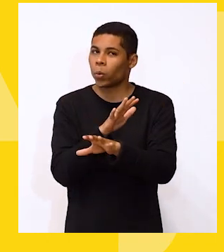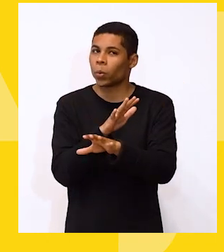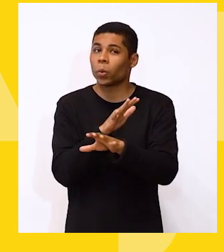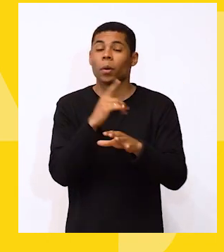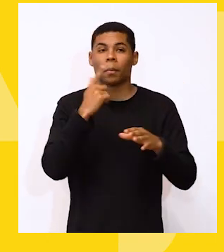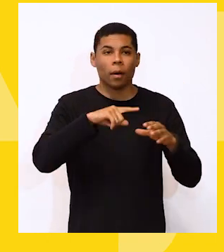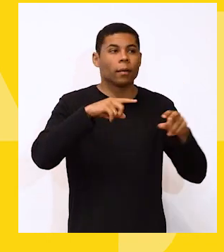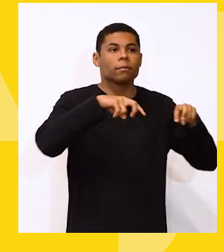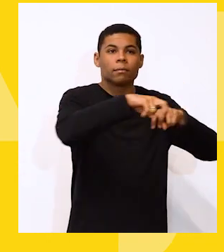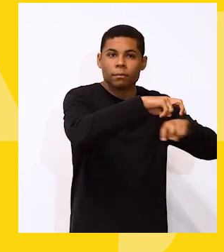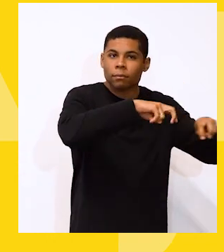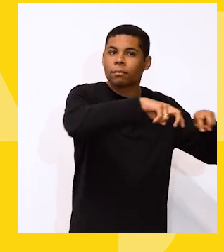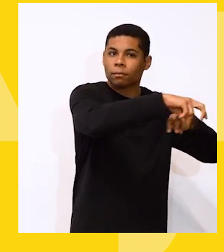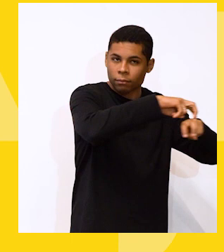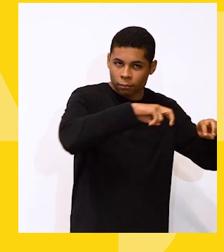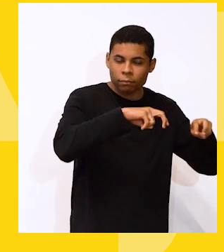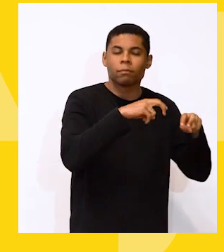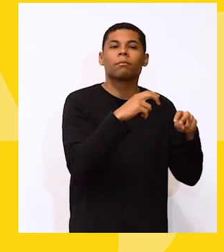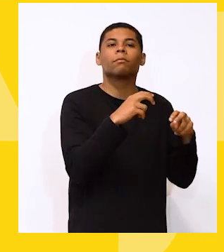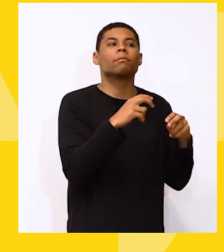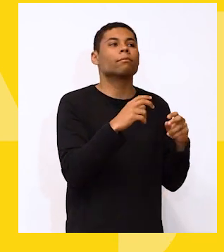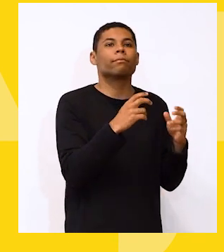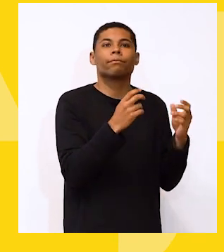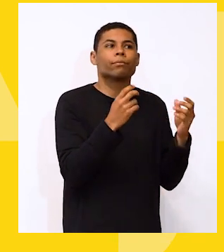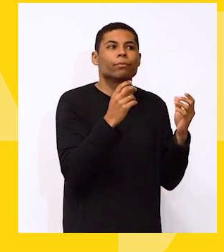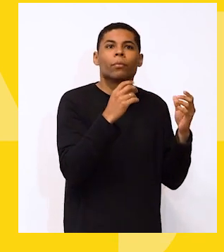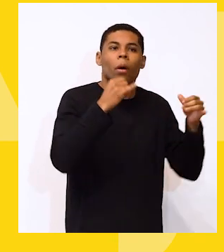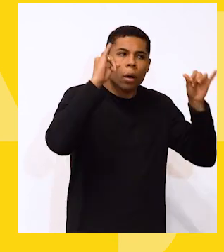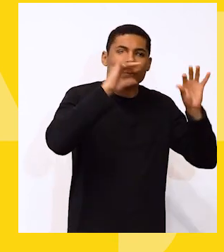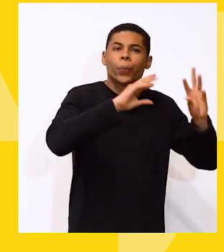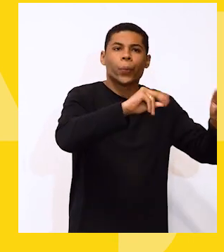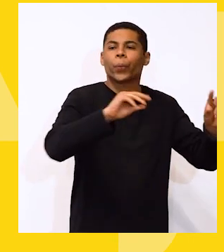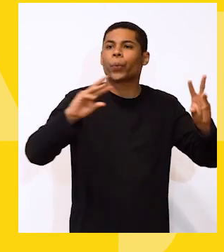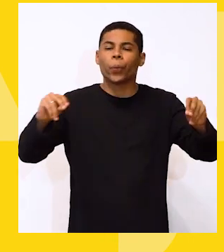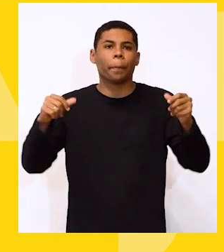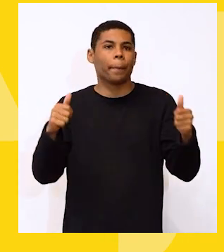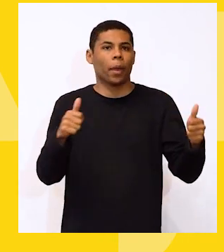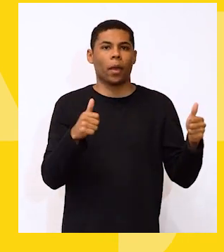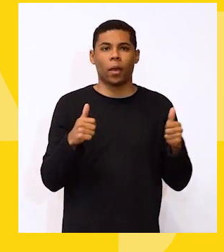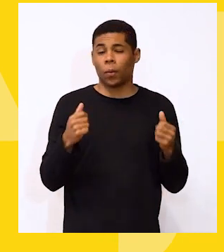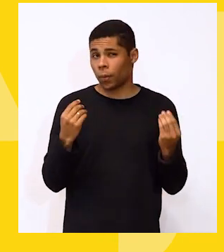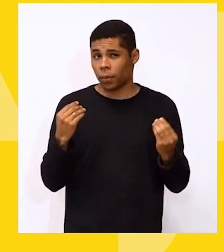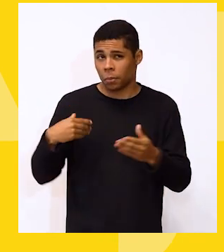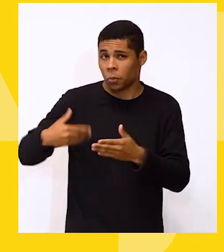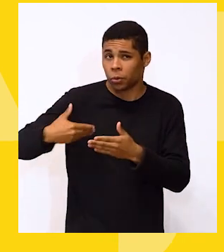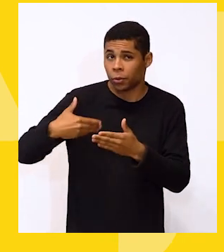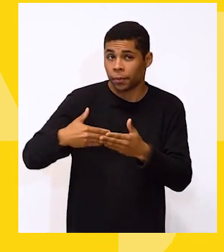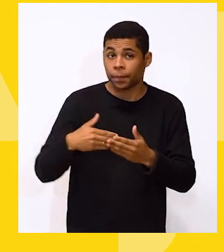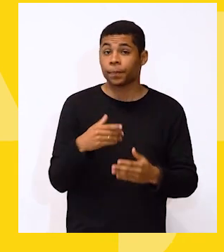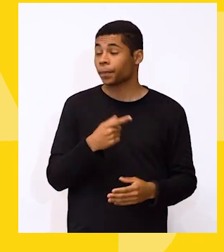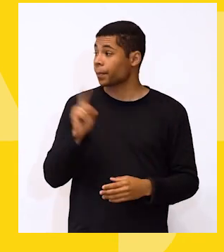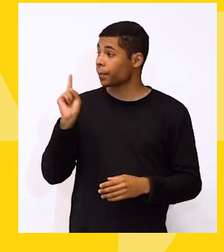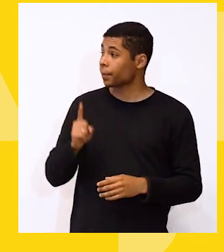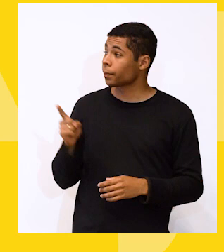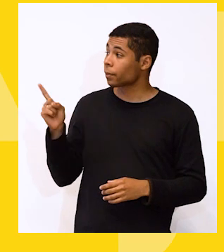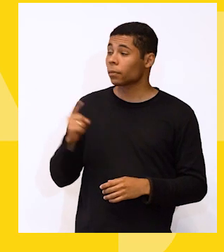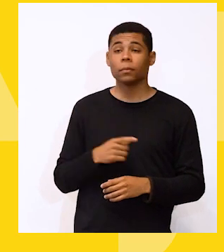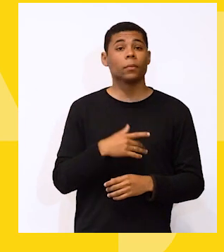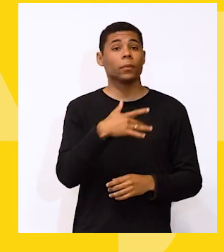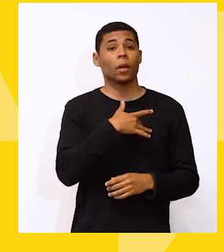a agricultura pecuária desculpe ao longo do tempo ao longo dos anos né e no último item finalmente aqui é a parte de produção e saúde